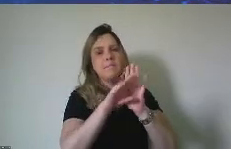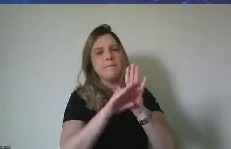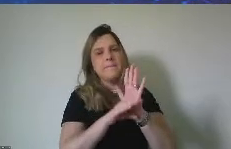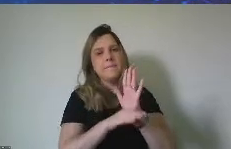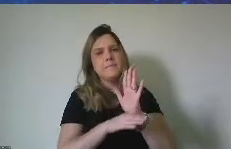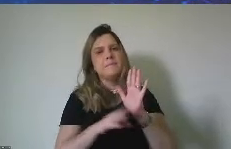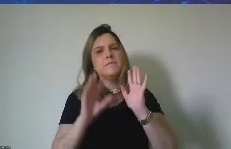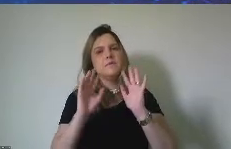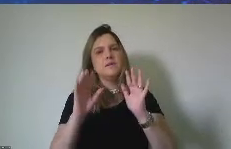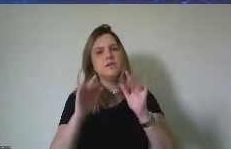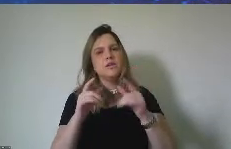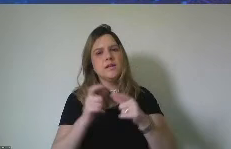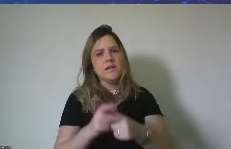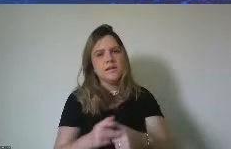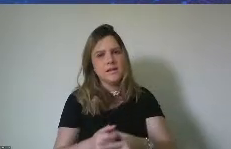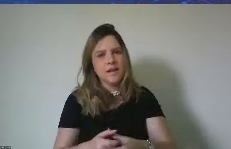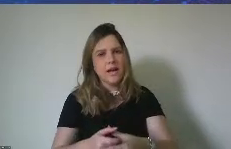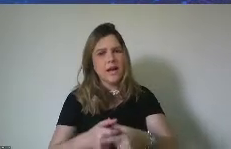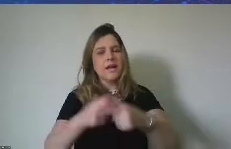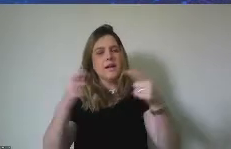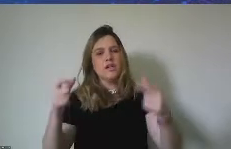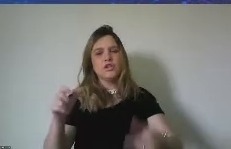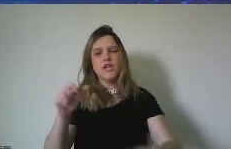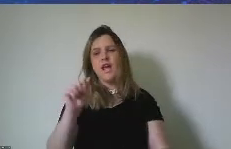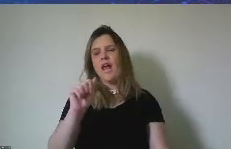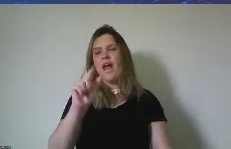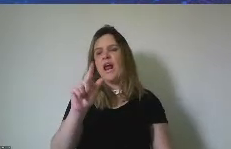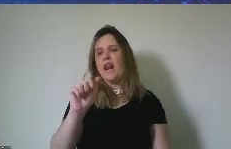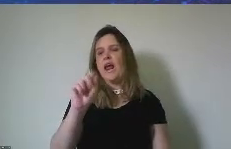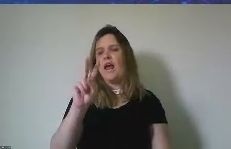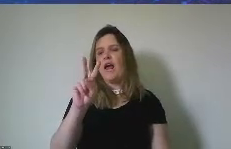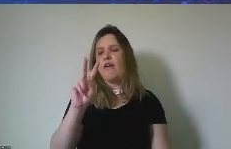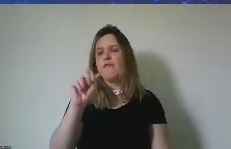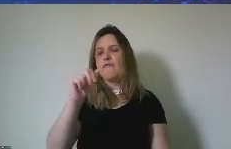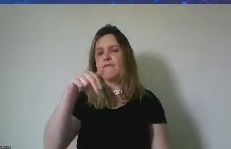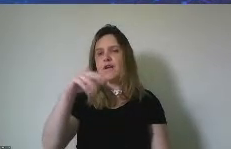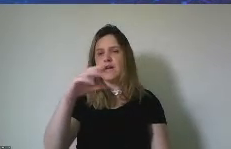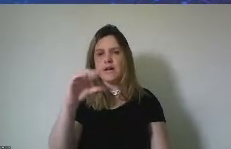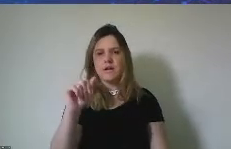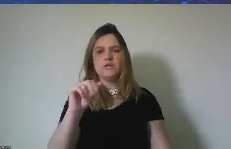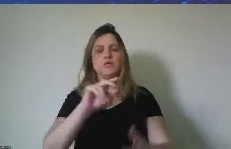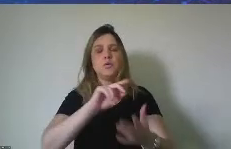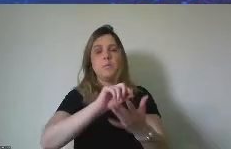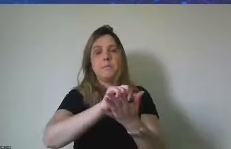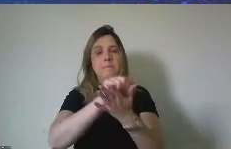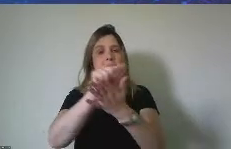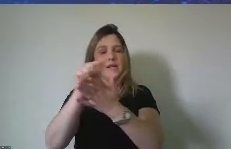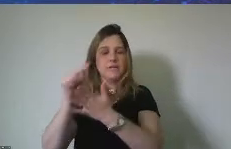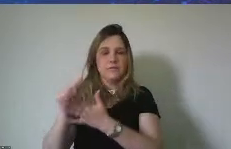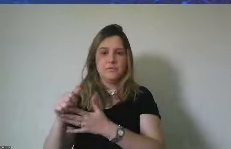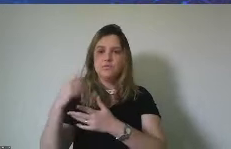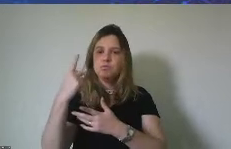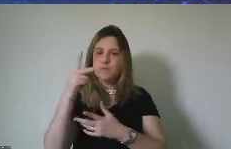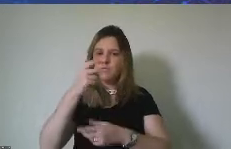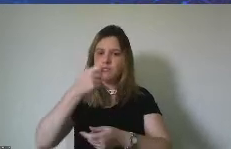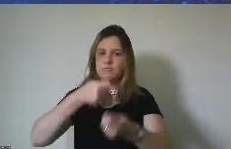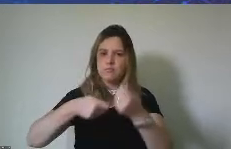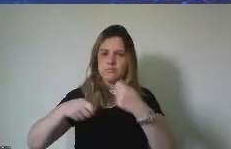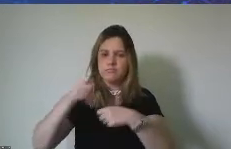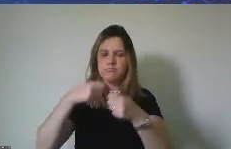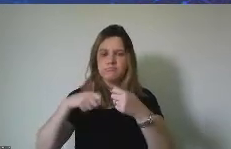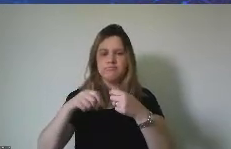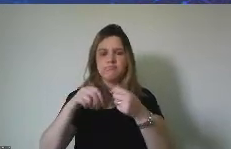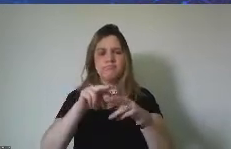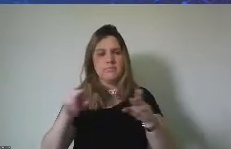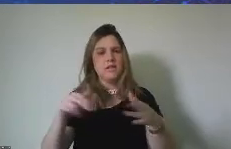o a grande alavanca de valor para que esses benefícios de alta tensão sejam levados a de baixa tensão sejam